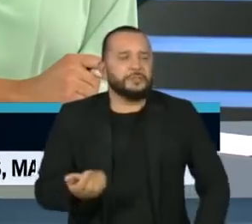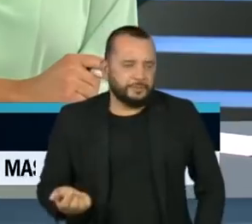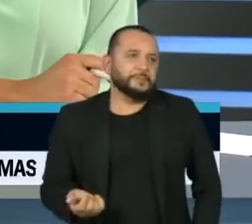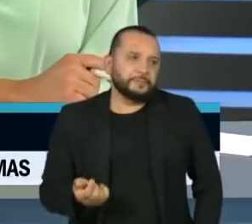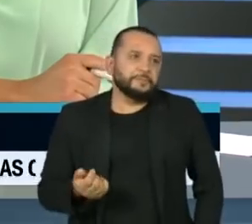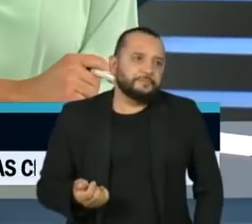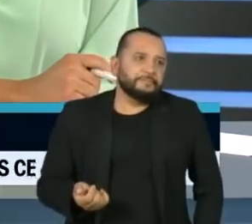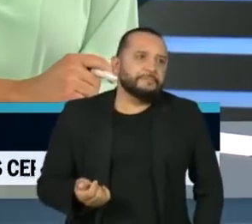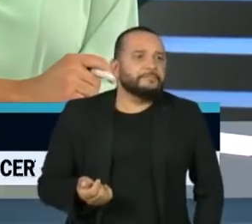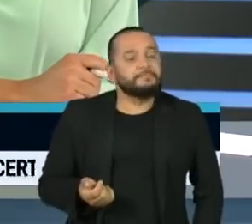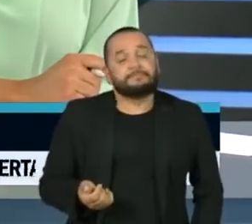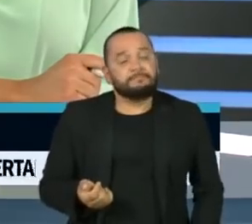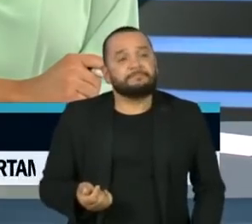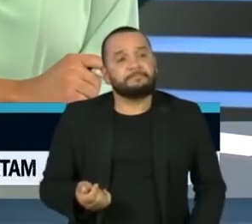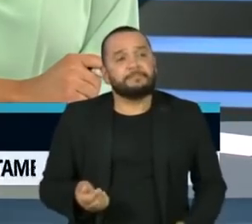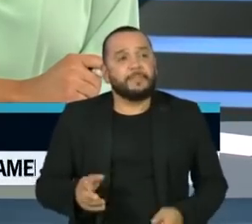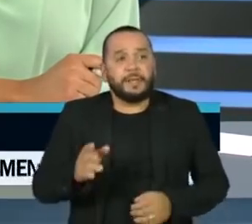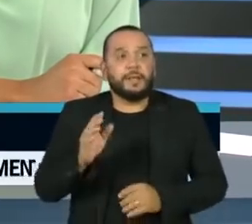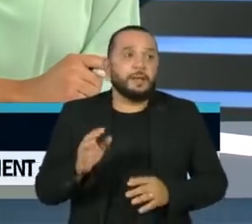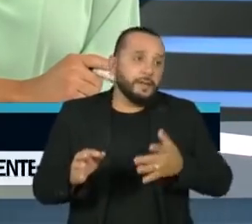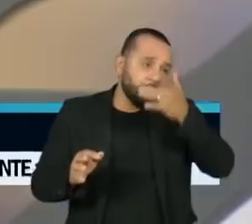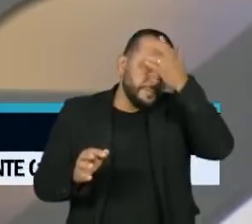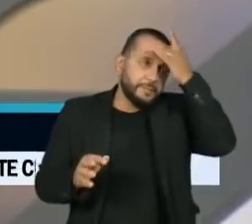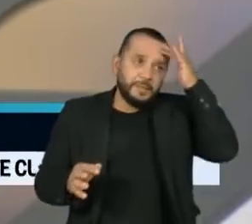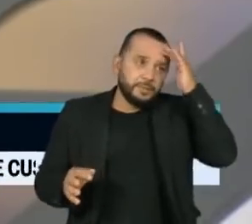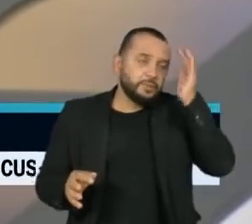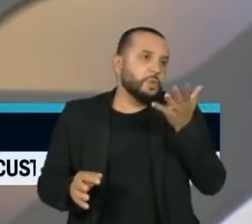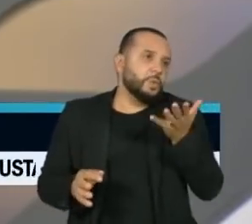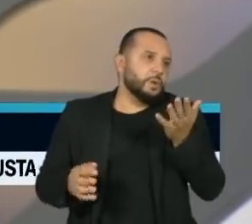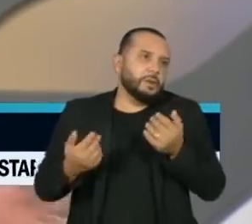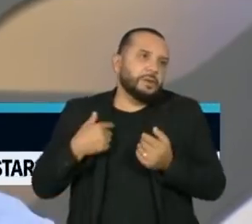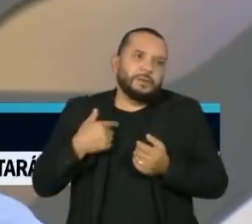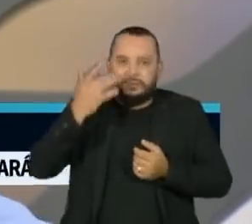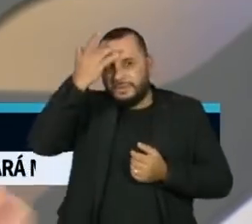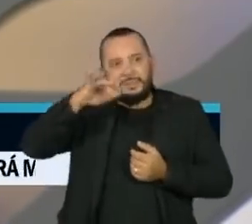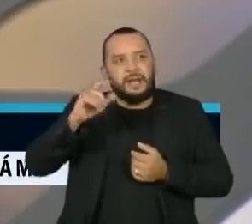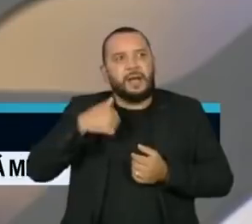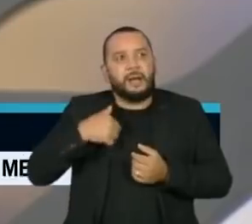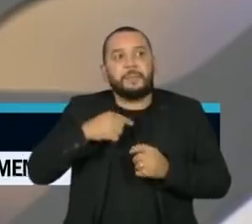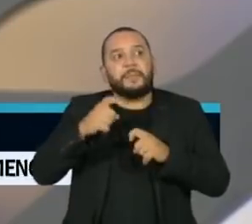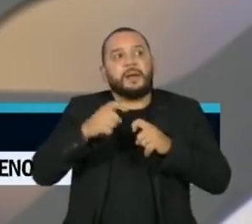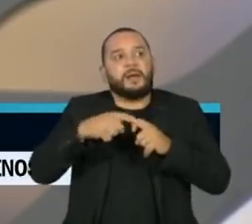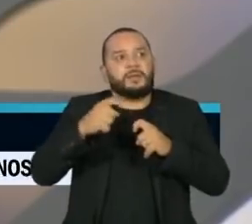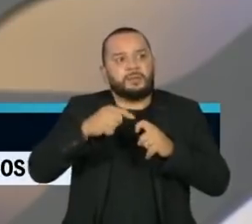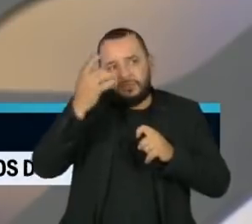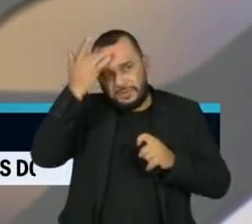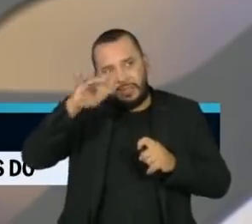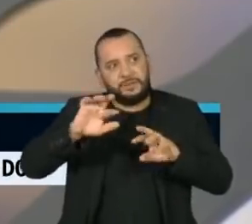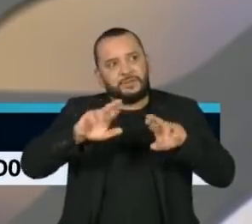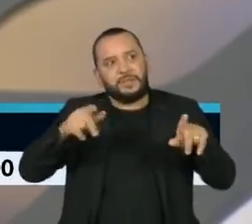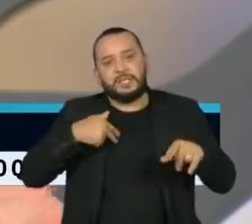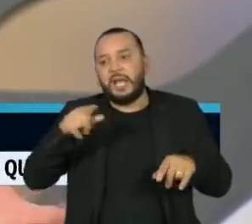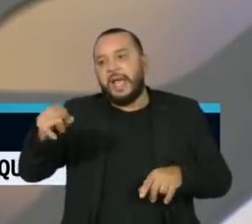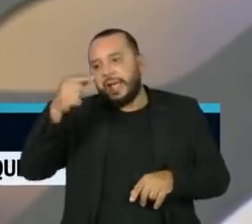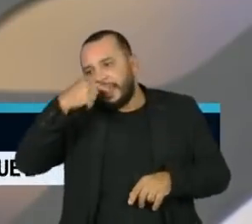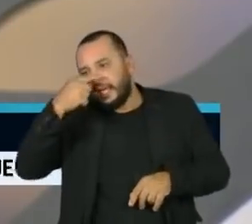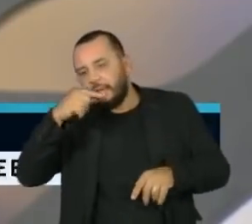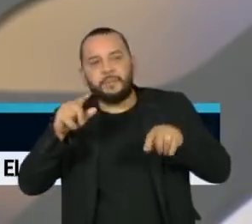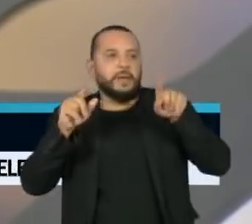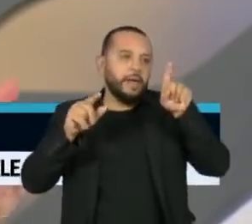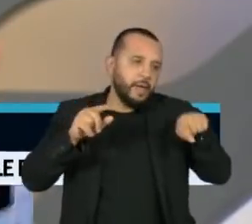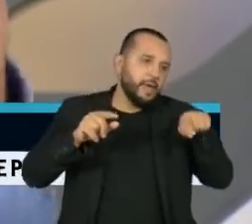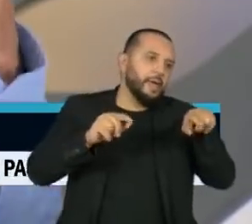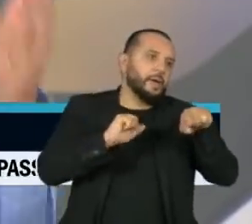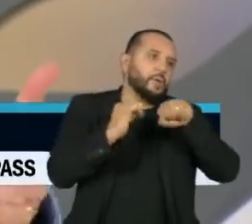dá o clínico não consegue fazer a diferença, isso é gripe ou isso é Omicron. Tem que